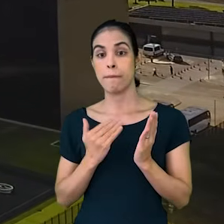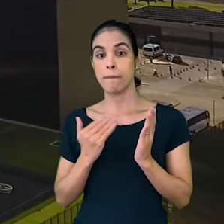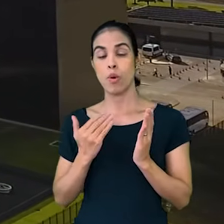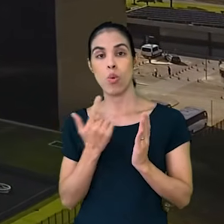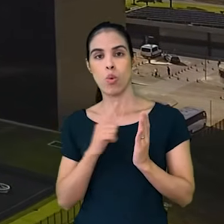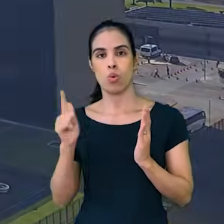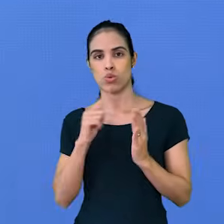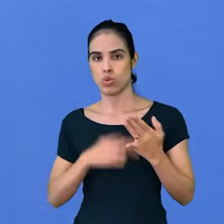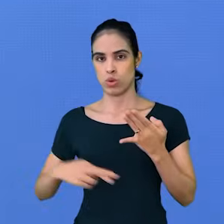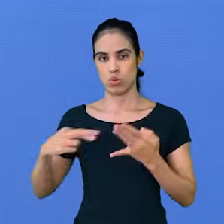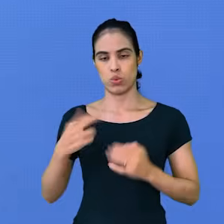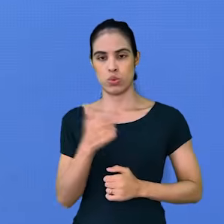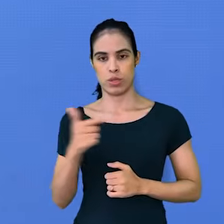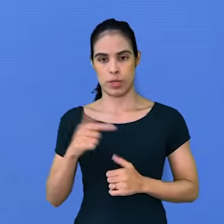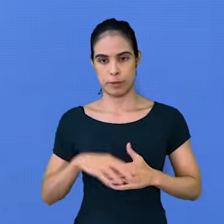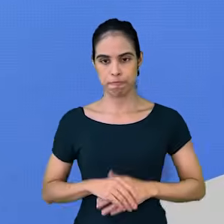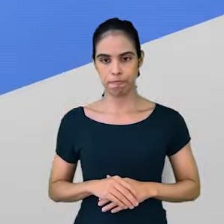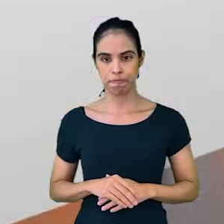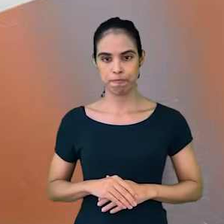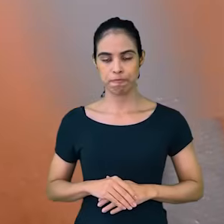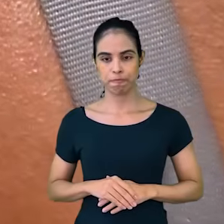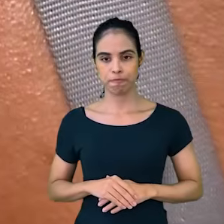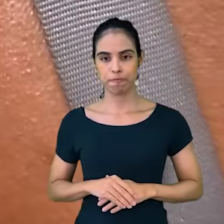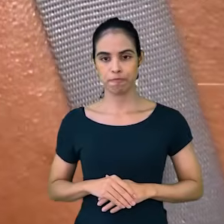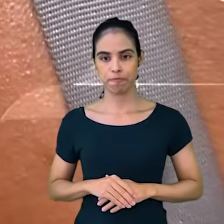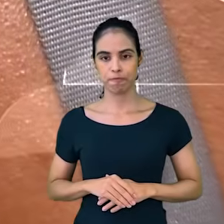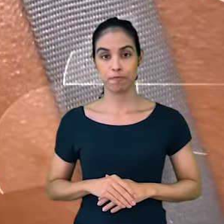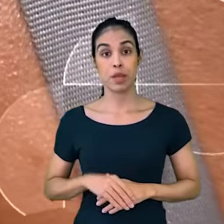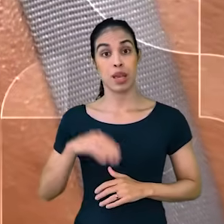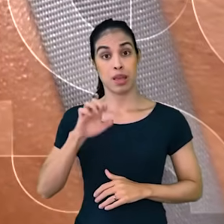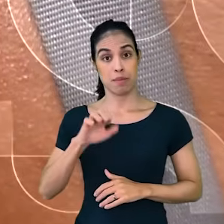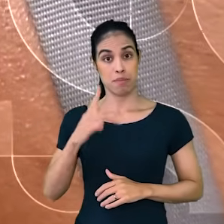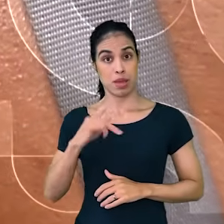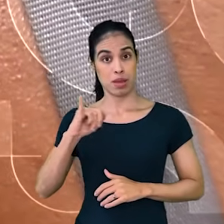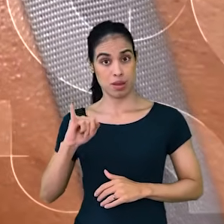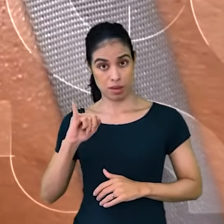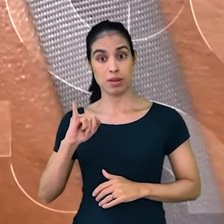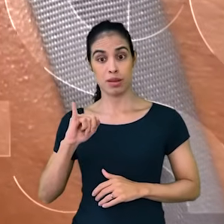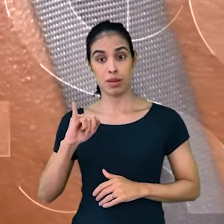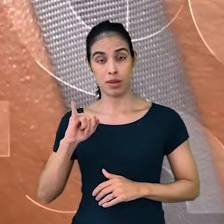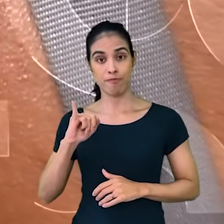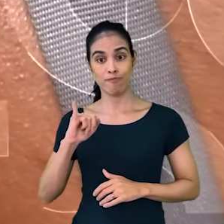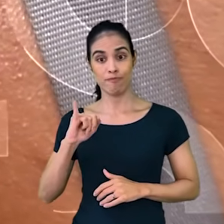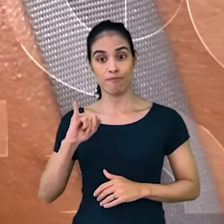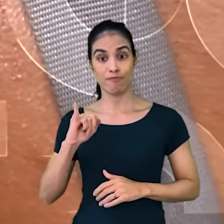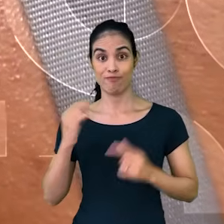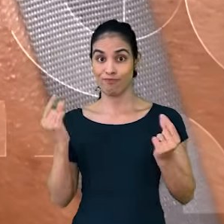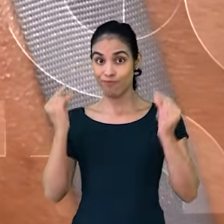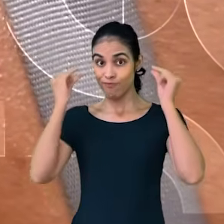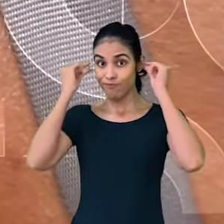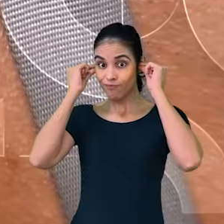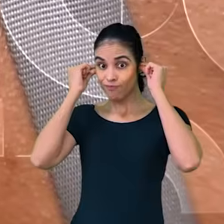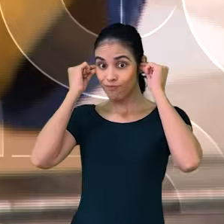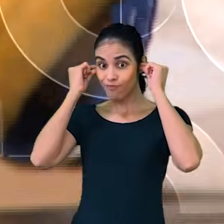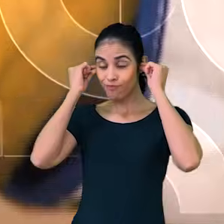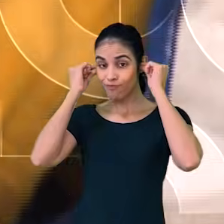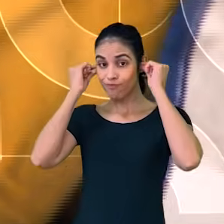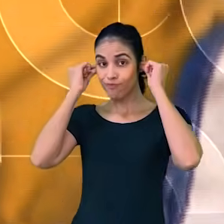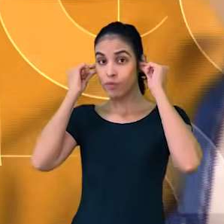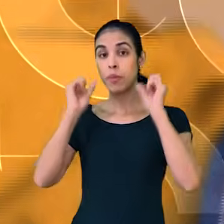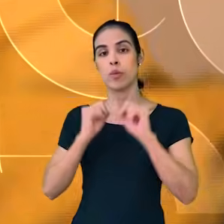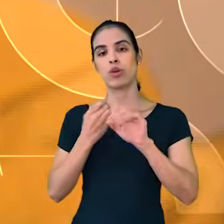mais recurso. Depois do intervalo, o uso eficaz de equipamentos de proteção individual, como os protetores auriculares,